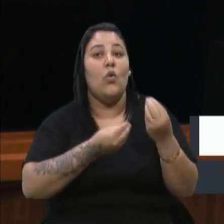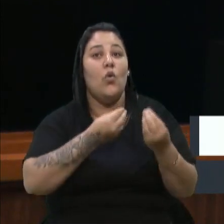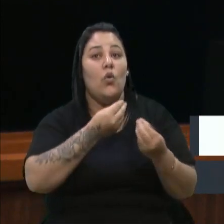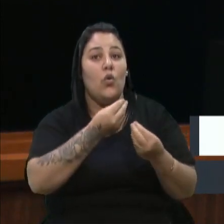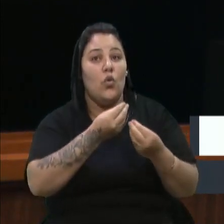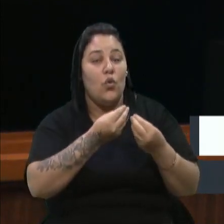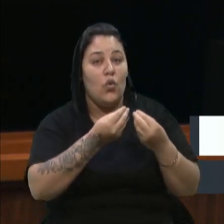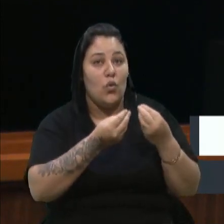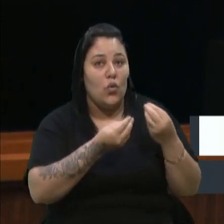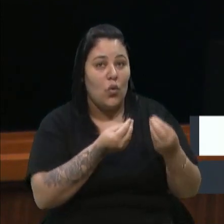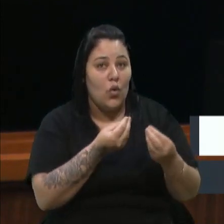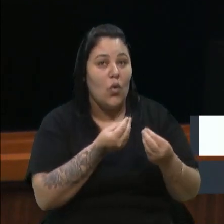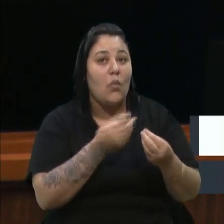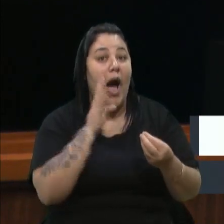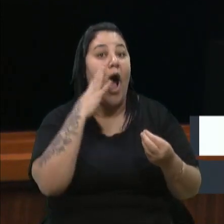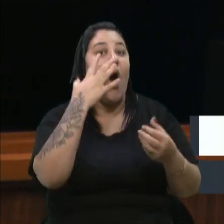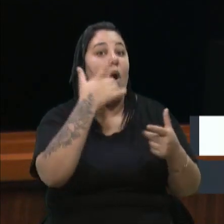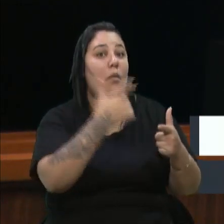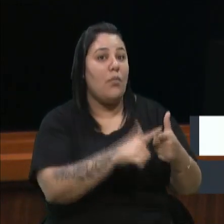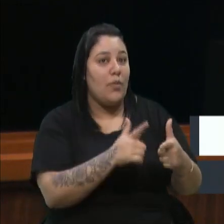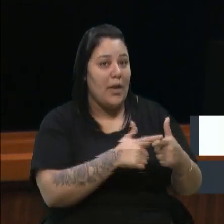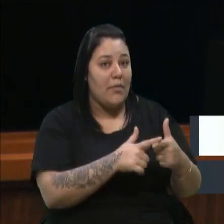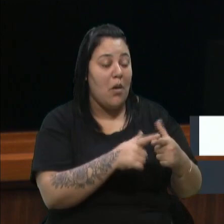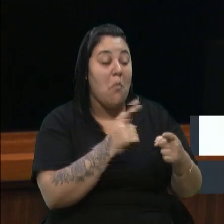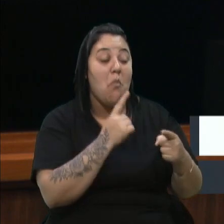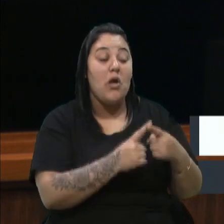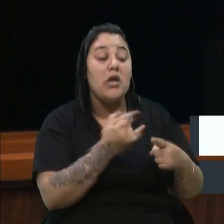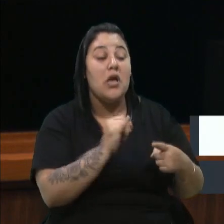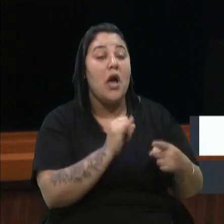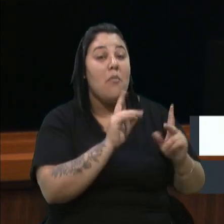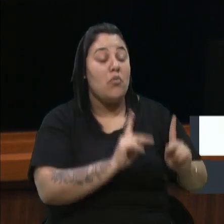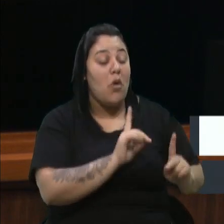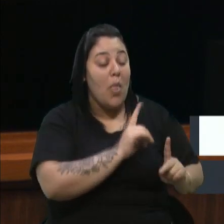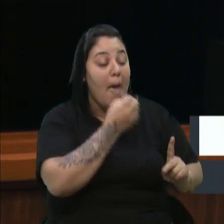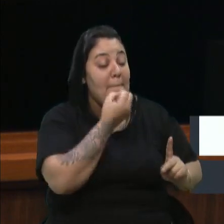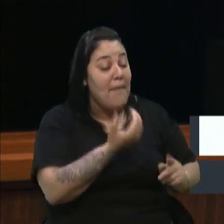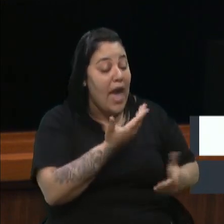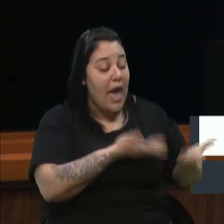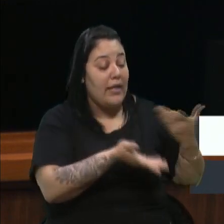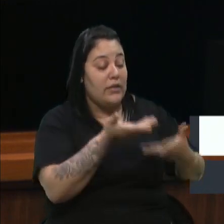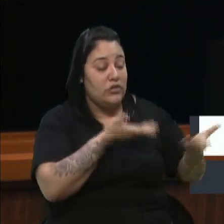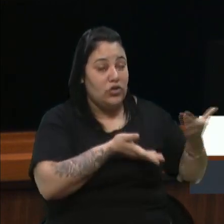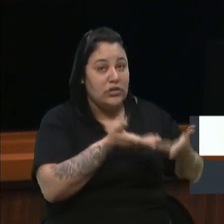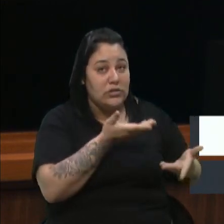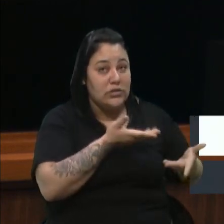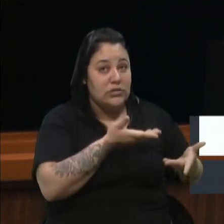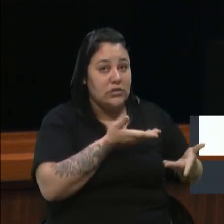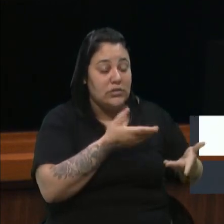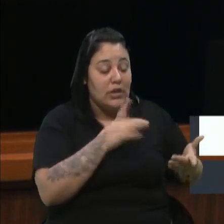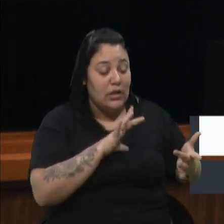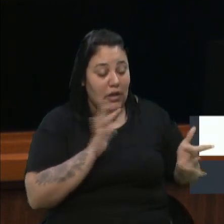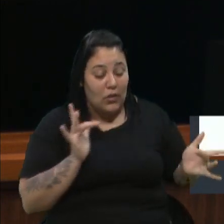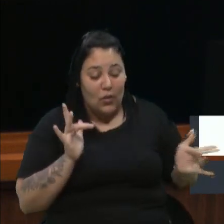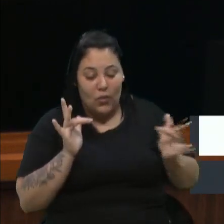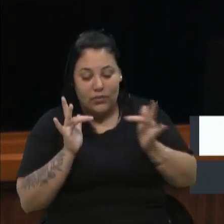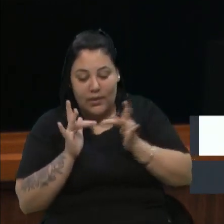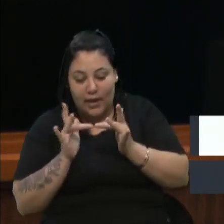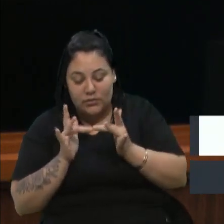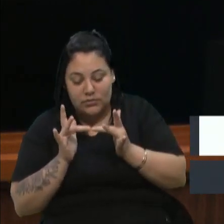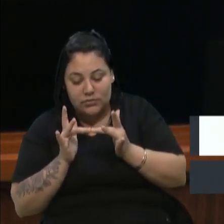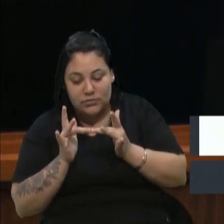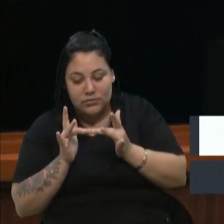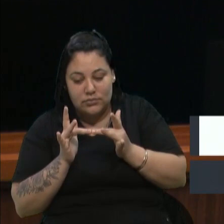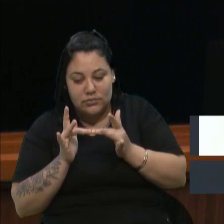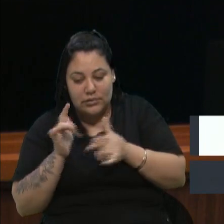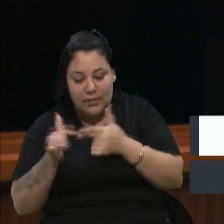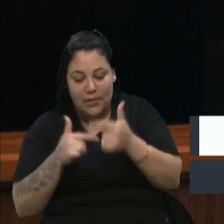lá, porque quando uma pessoa não é bem atendida, não é atendida a contento, ela tem contato com aquele primeiro que trabalha